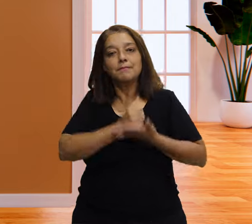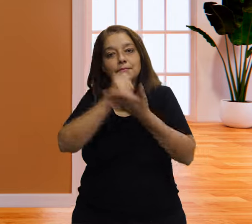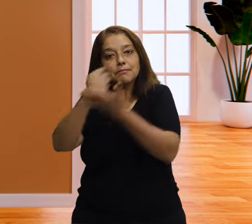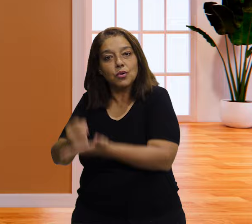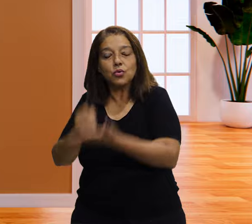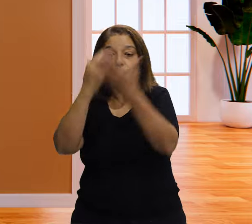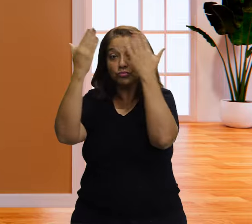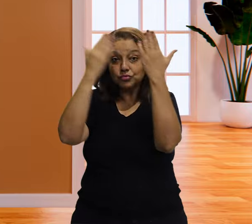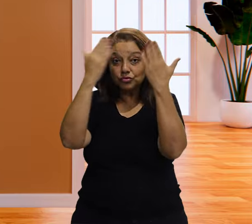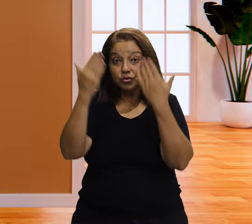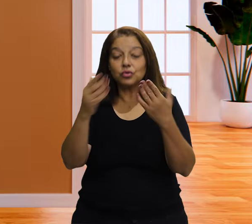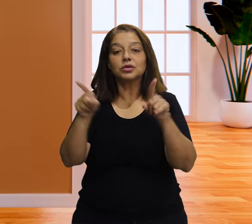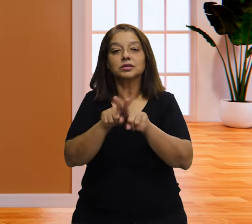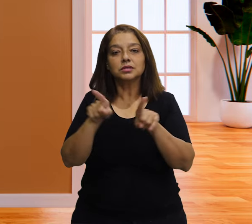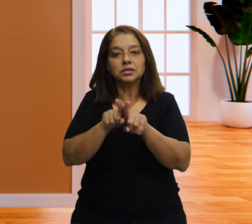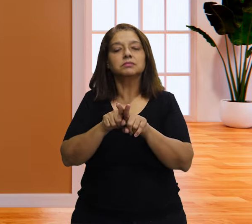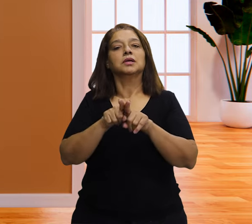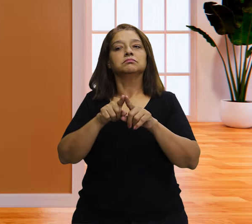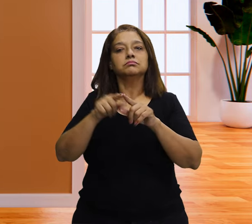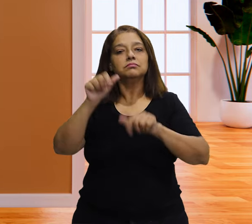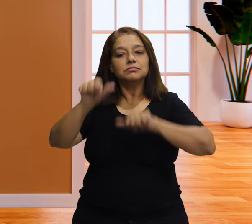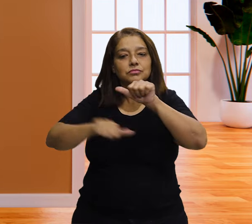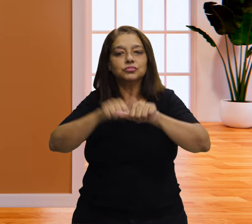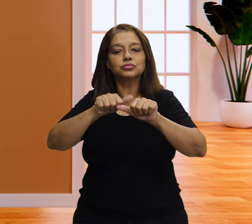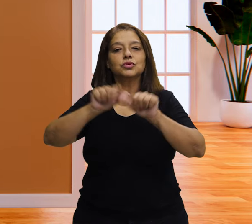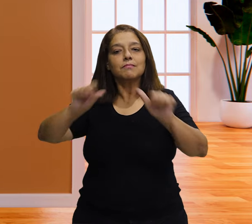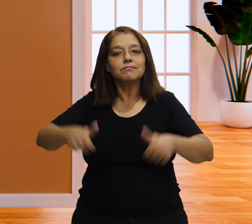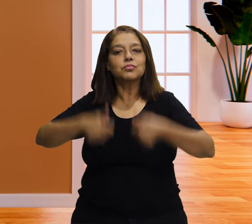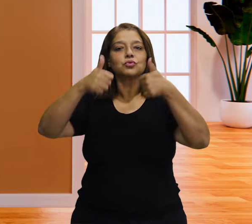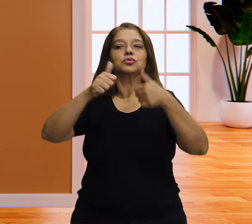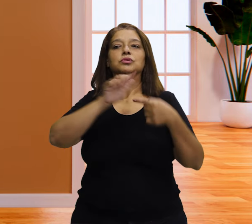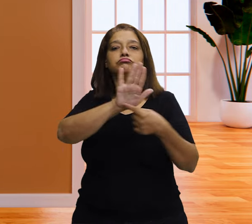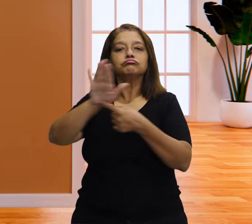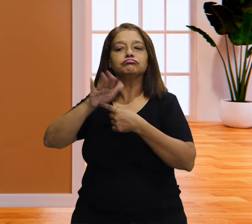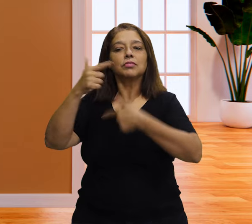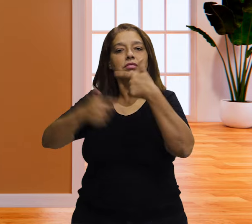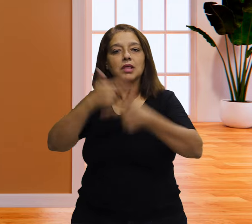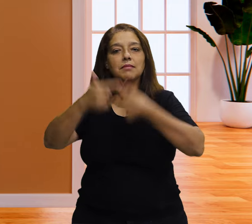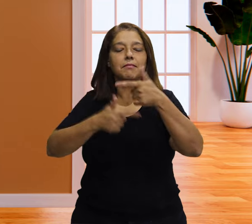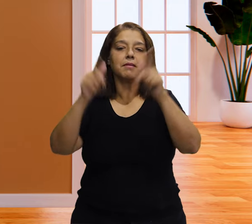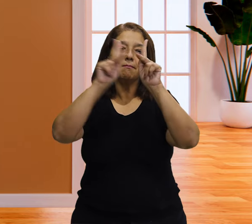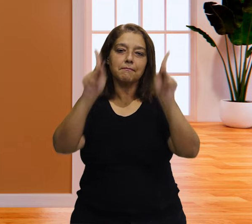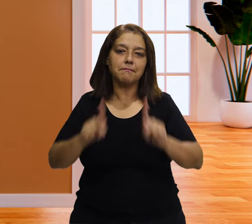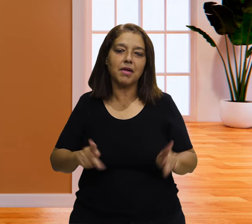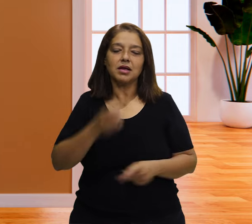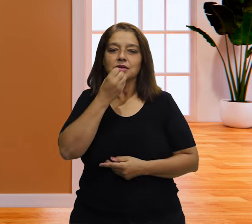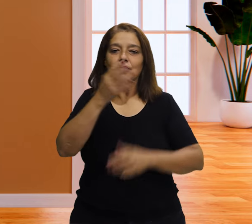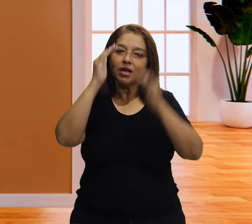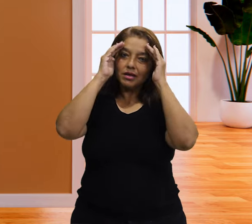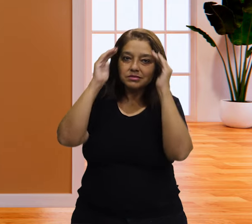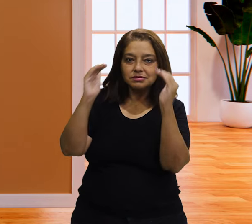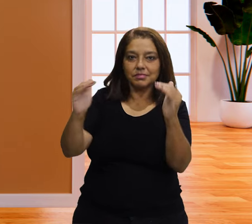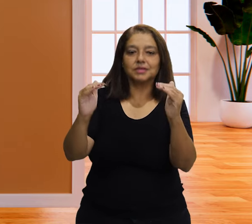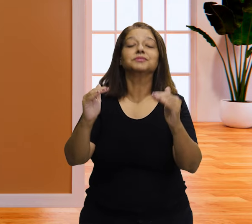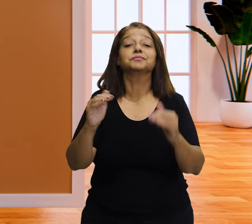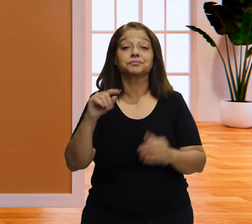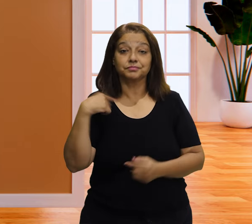na paz e no respeito mútuo. Um termo que passou a ser corriqueiro foi a Síndrome de